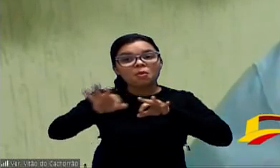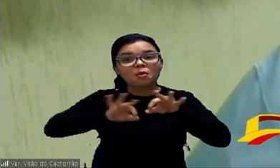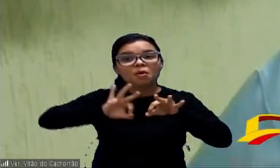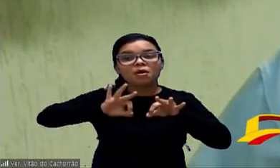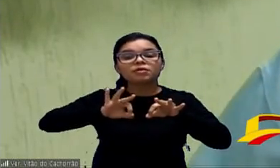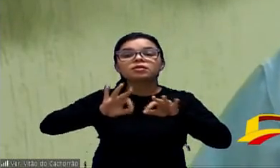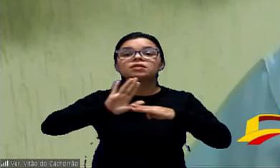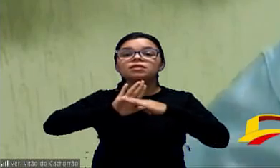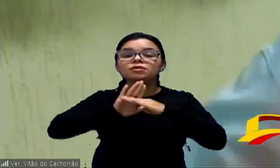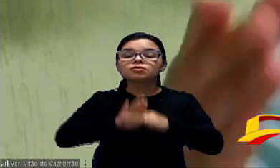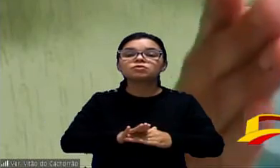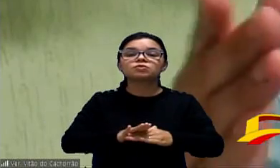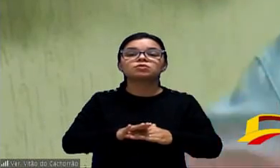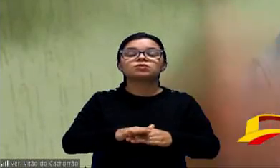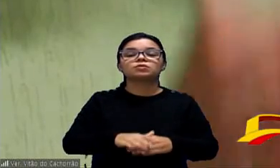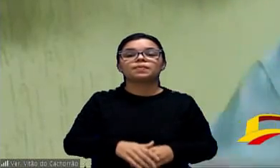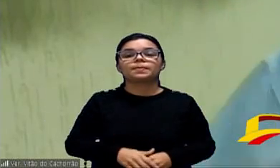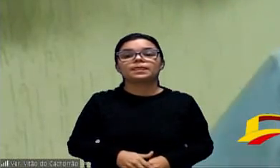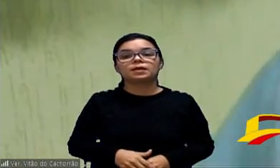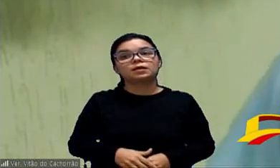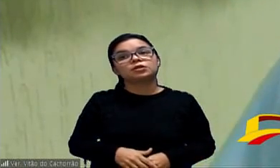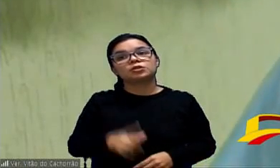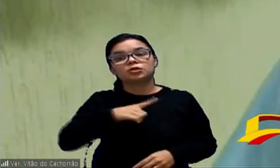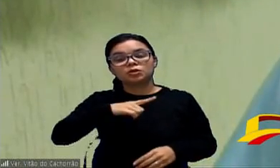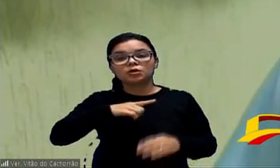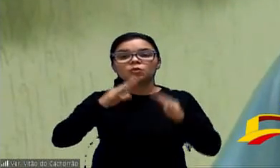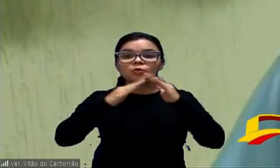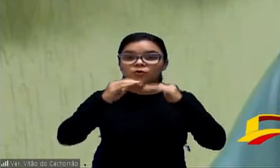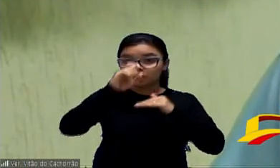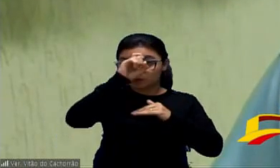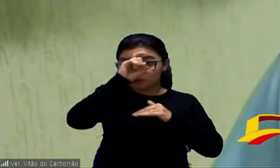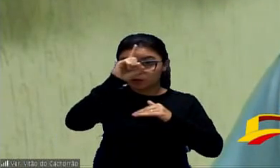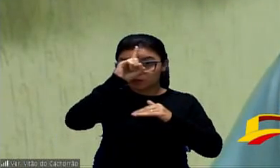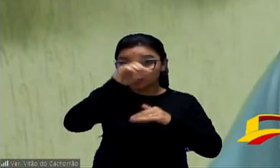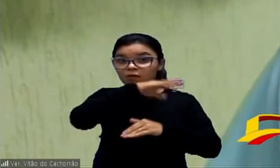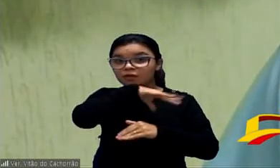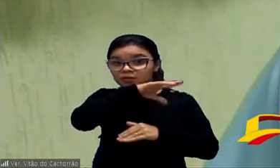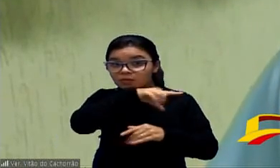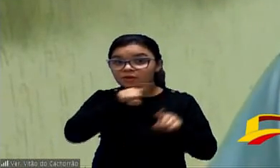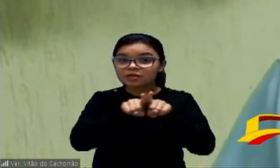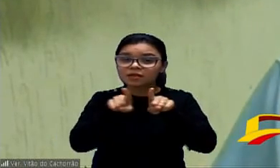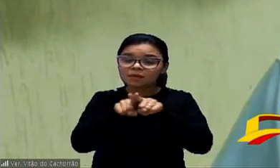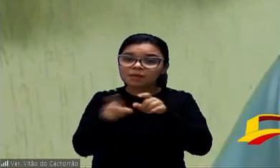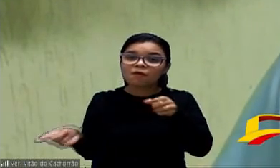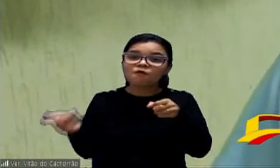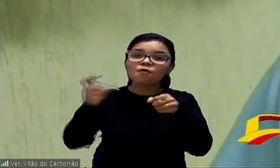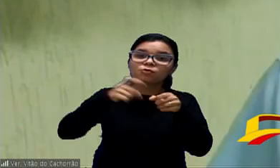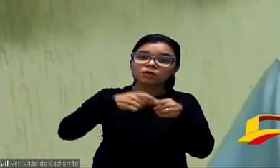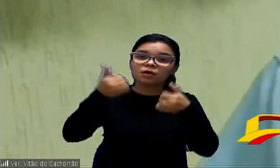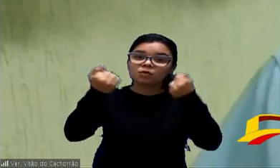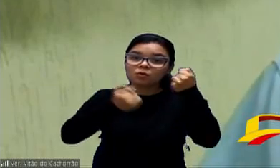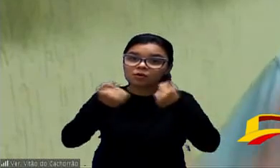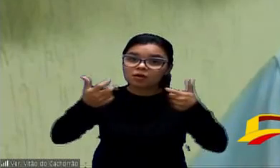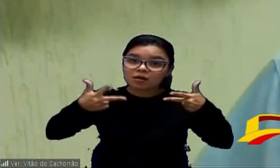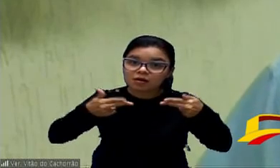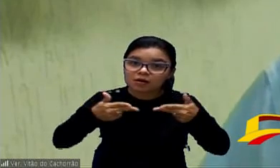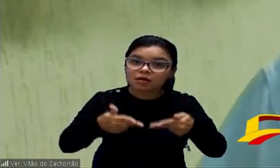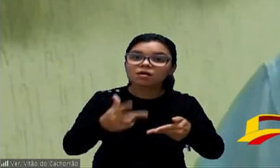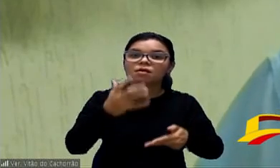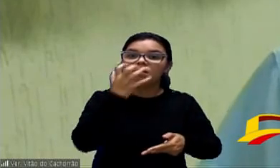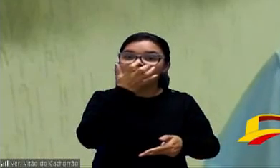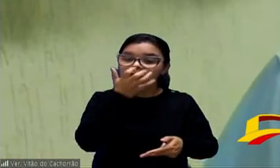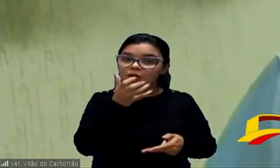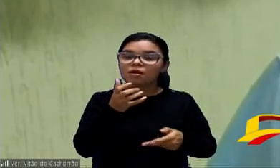ter o hospital veterinário e para ter voltar o castramóvel. Eu estou pedindo faz 5 anos aqui para voltar o castramóvel, porque a castração em